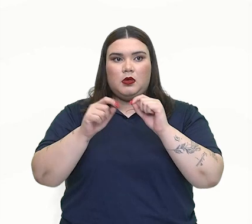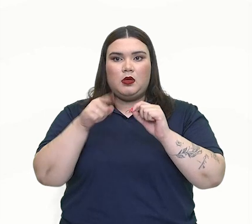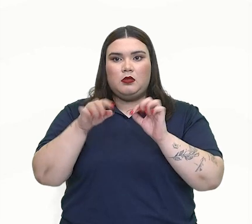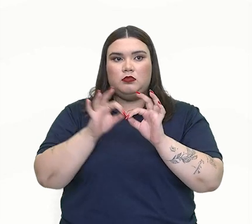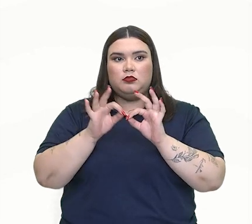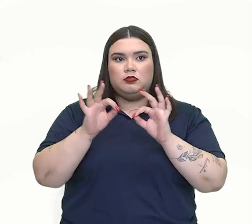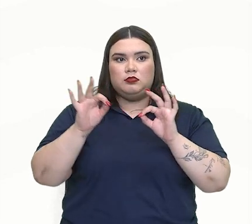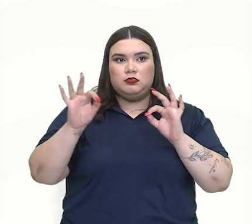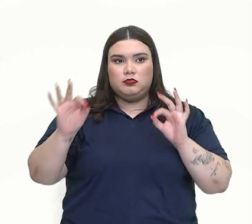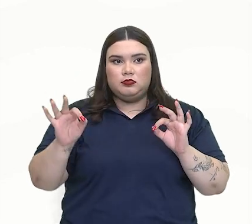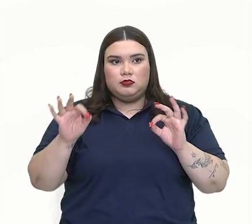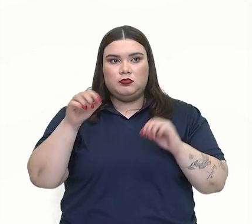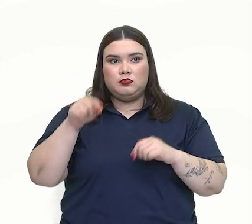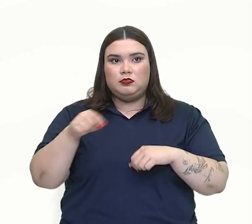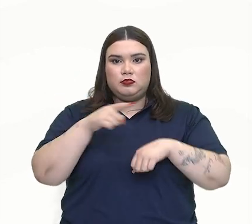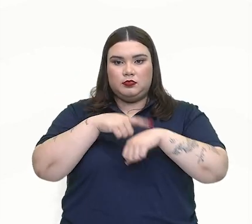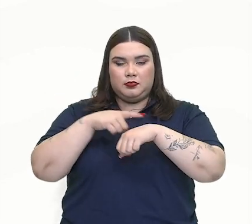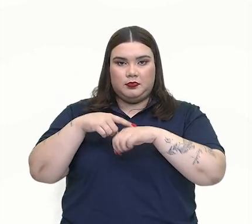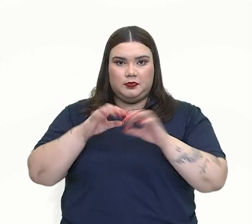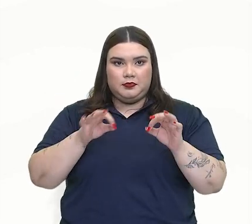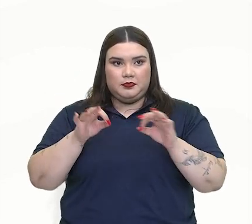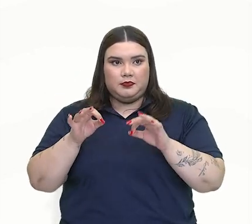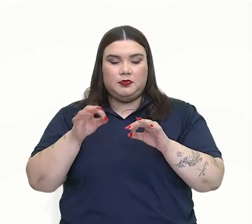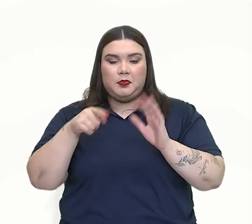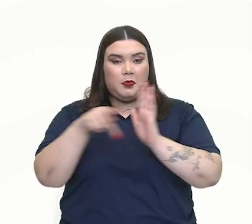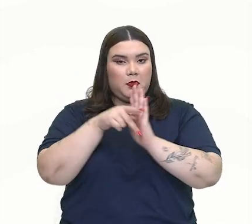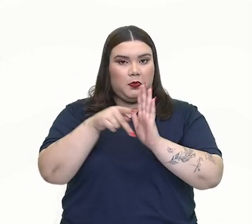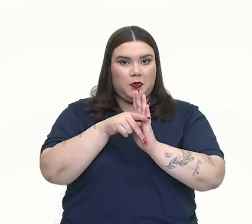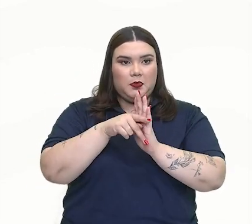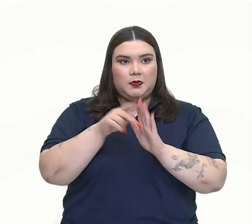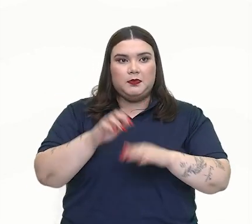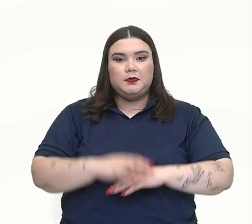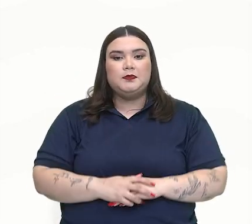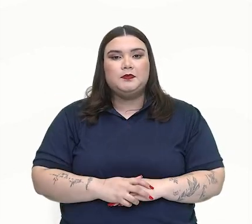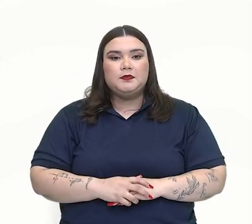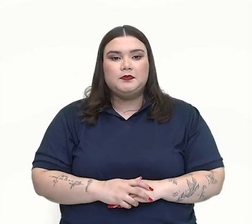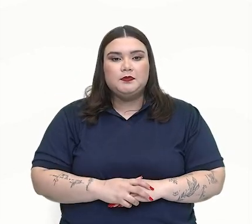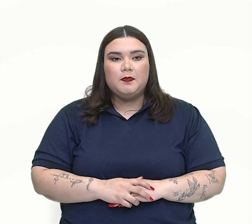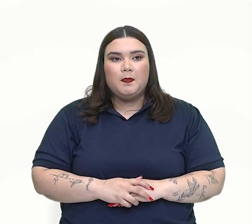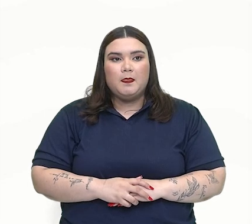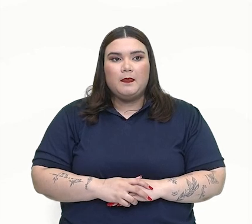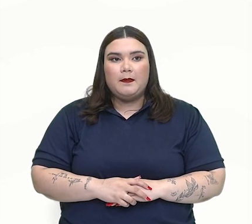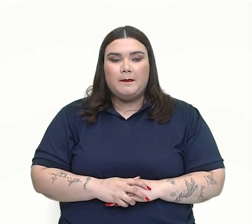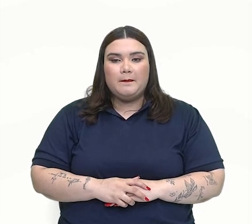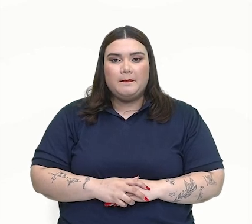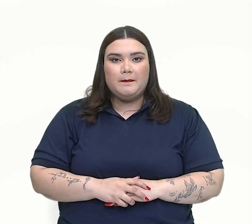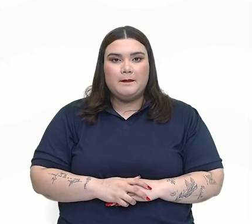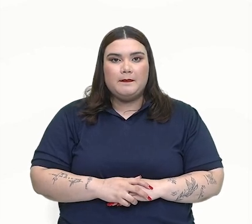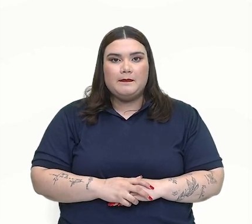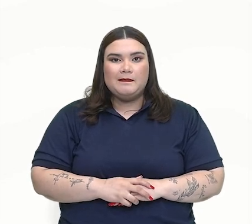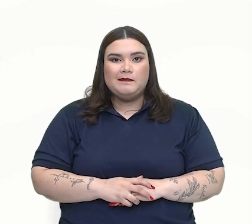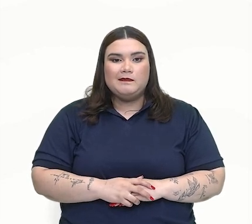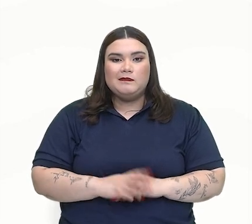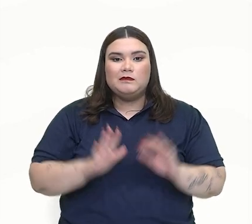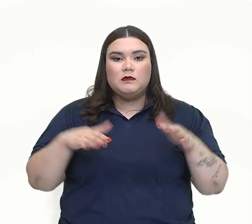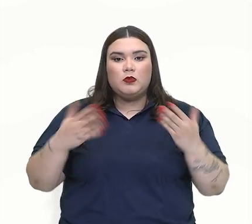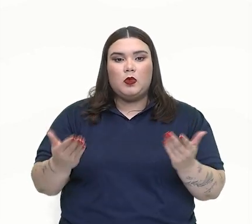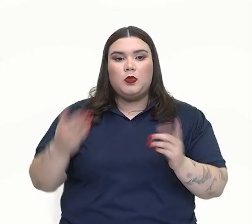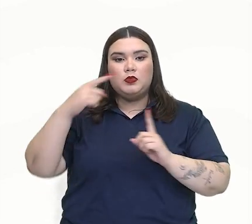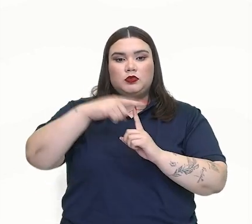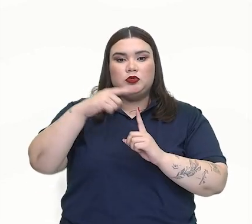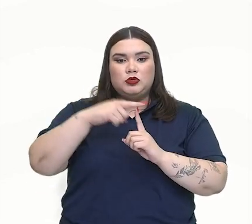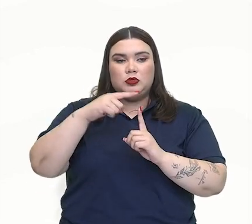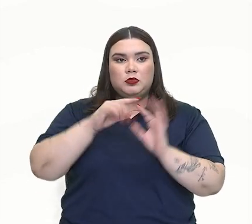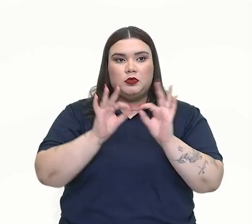Unidades de medida diária. O sistema de medidas diária é utilizado para quantificar a extensão de uma